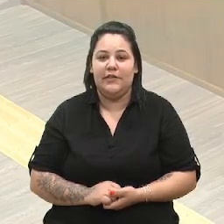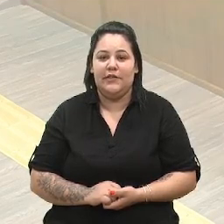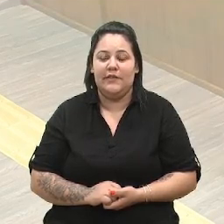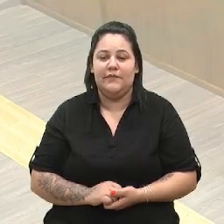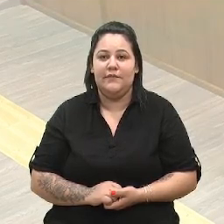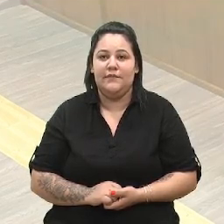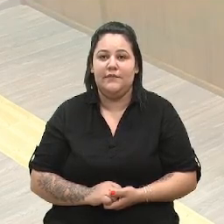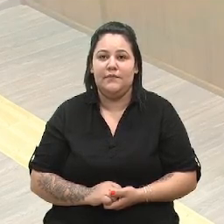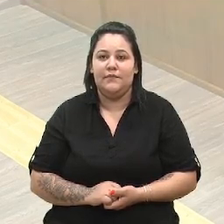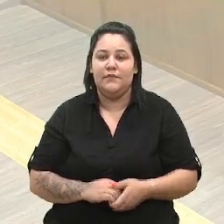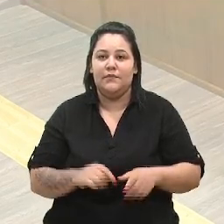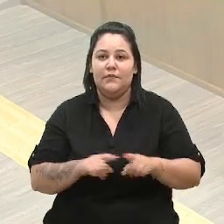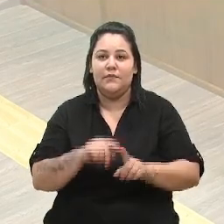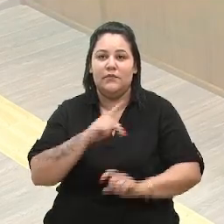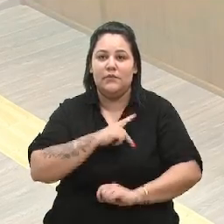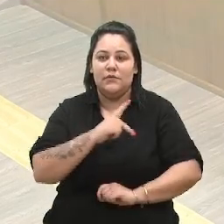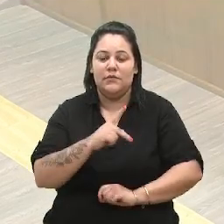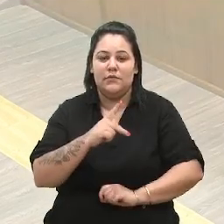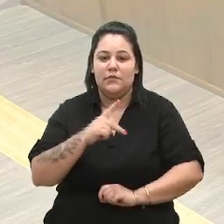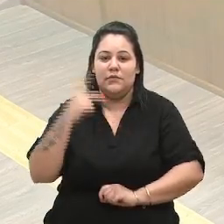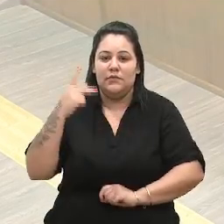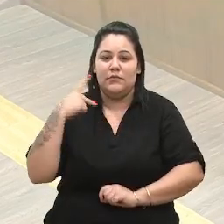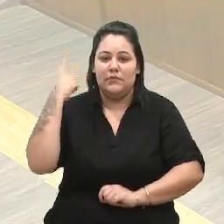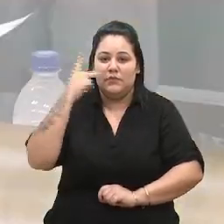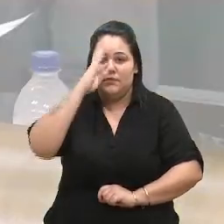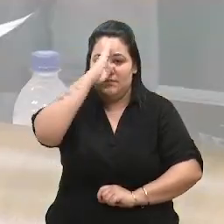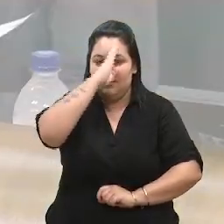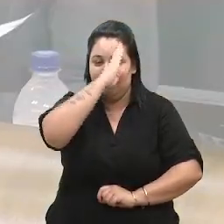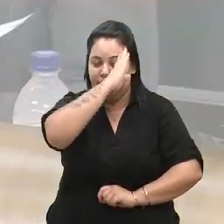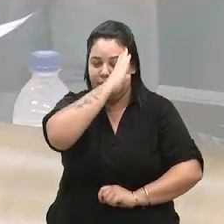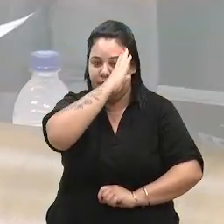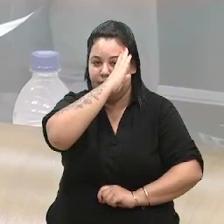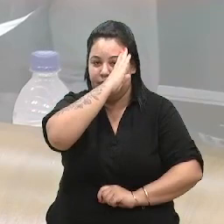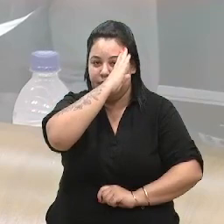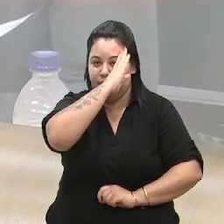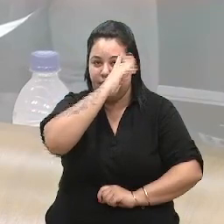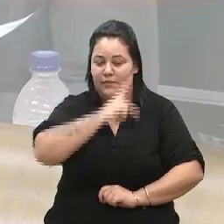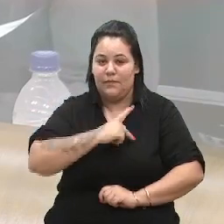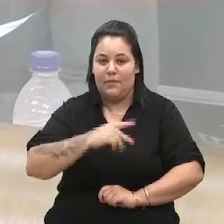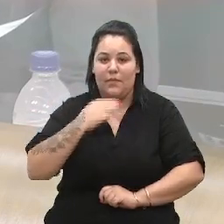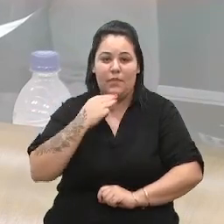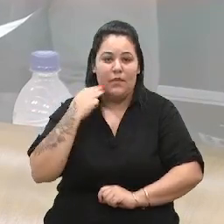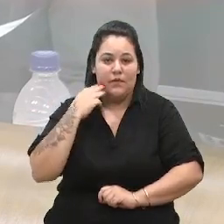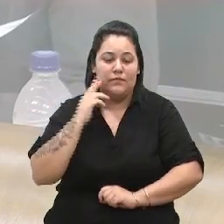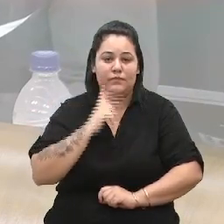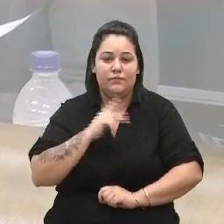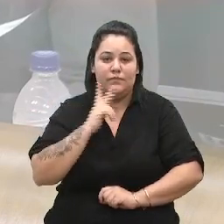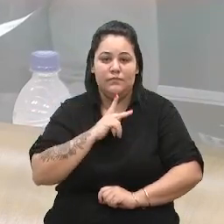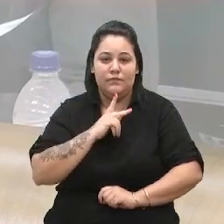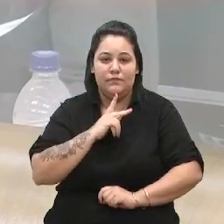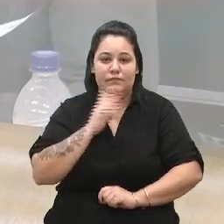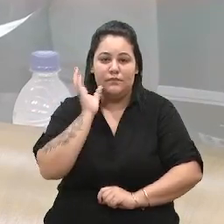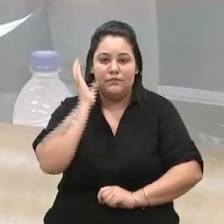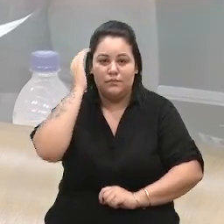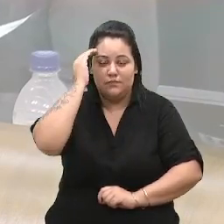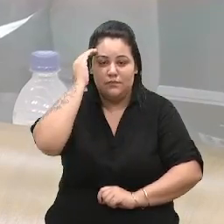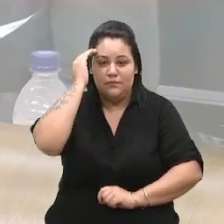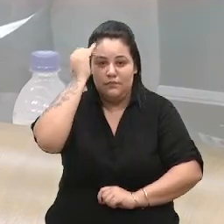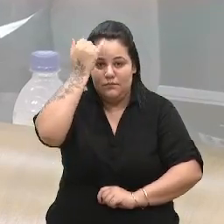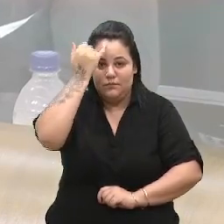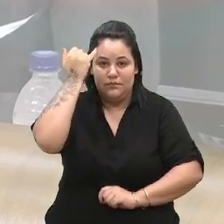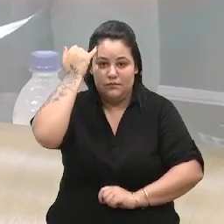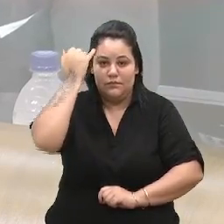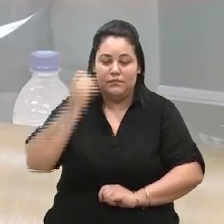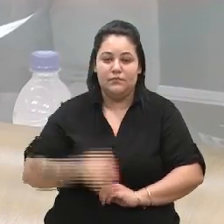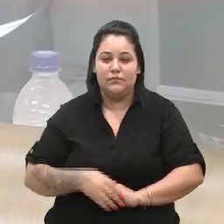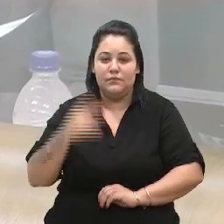pois não senhor presidente Vereador Adriano bress Presidente marissal Santos mesa diretora Renato Oliveira Felipe Grêmio Mair ZR